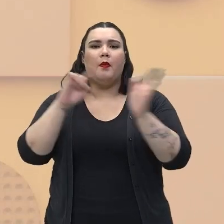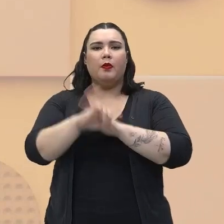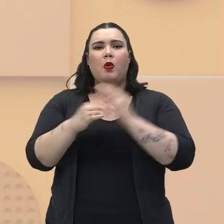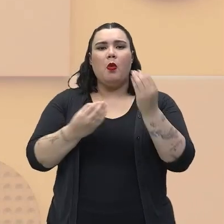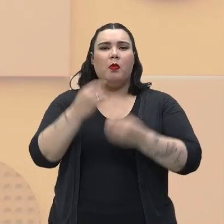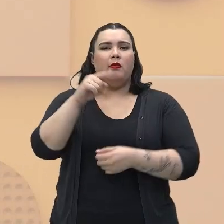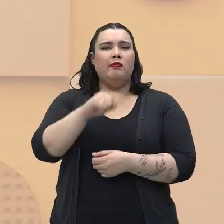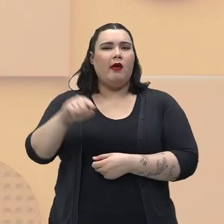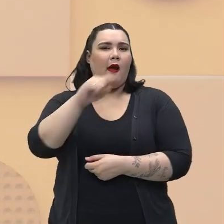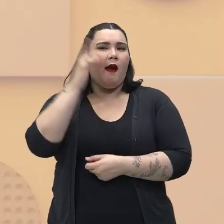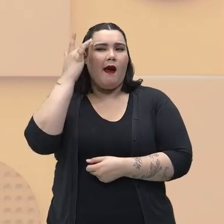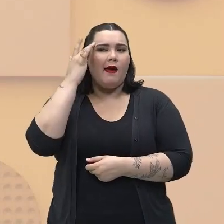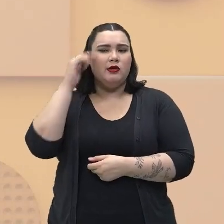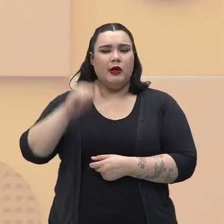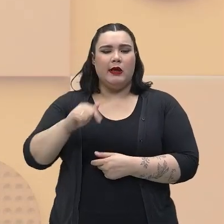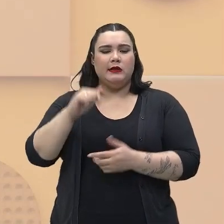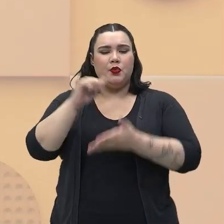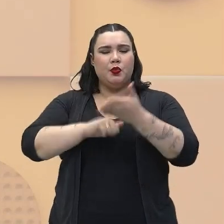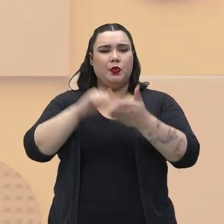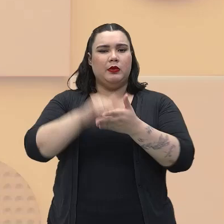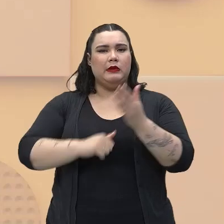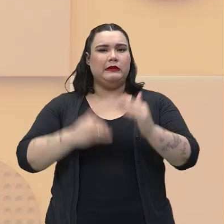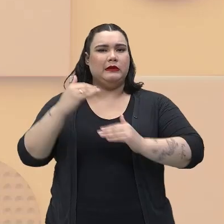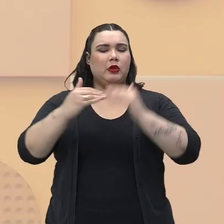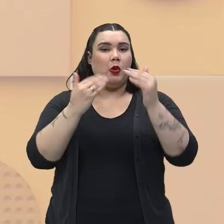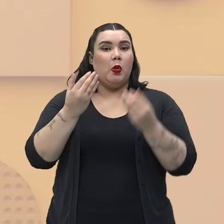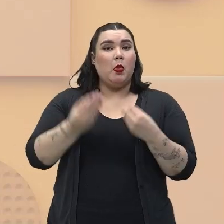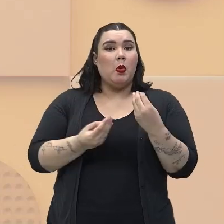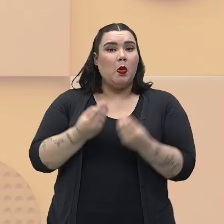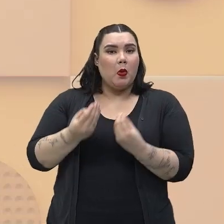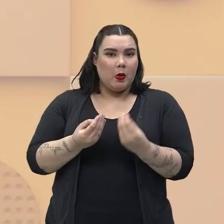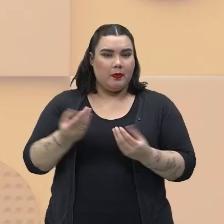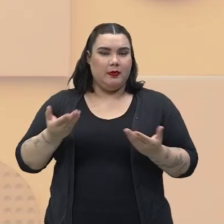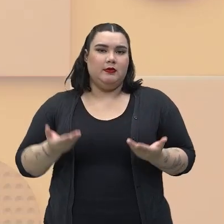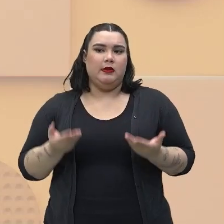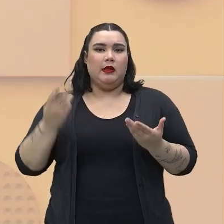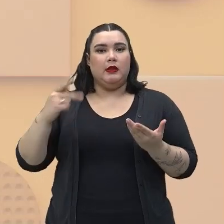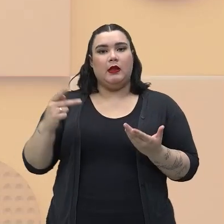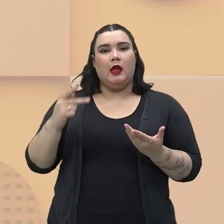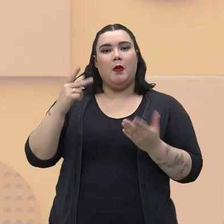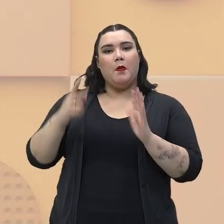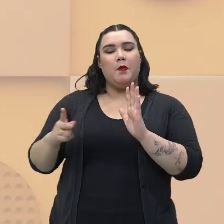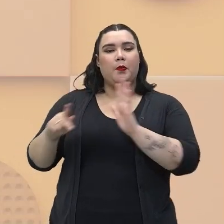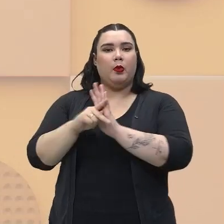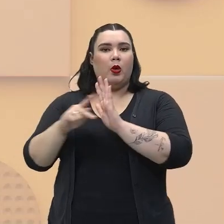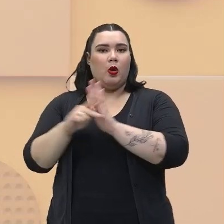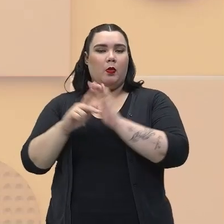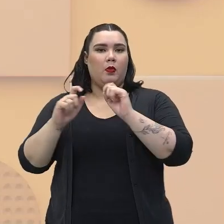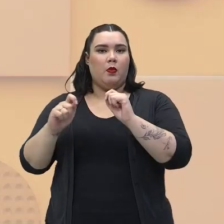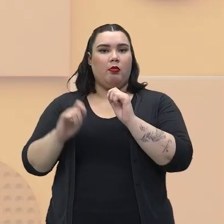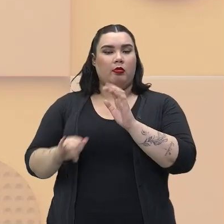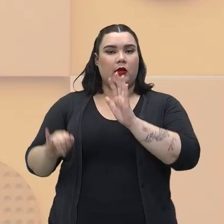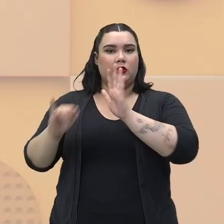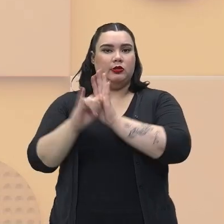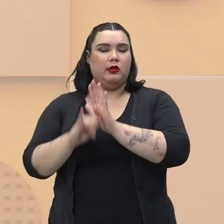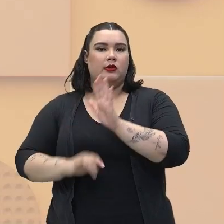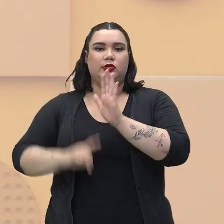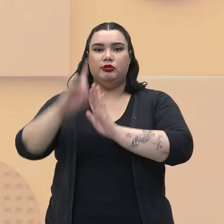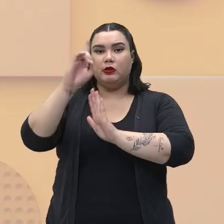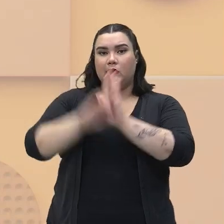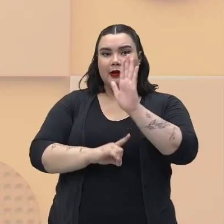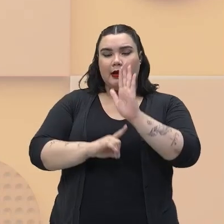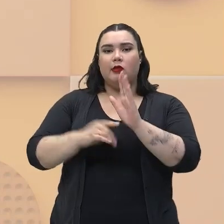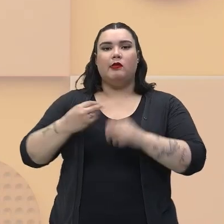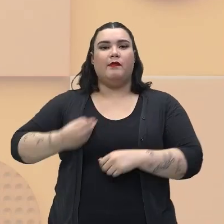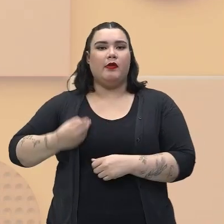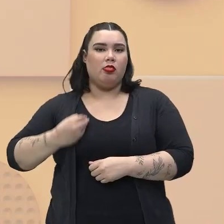de luta que os indígenas têm hoje sobre essa questão de identidade, cidadania, direitos à terra? Como